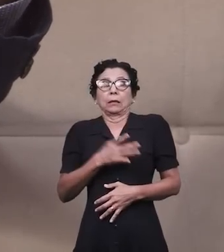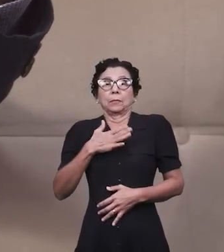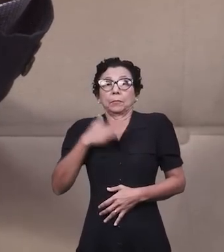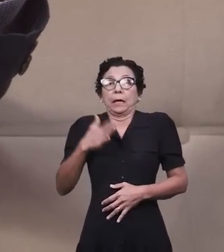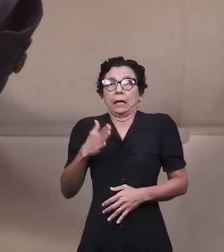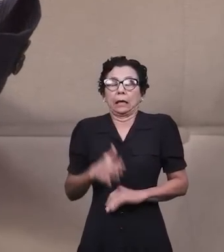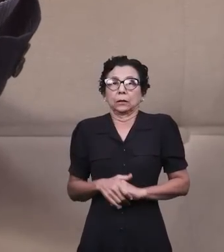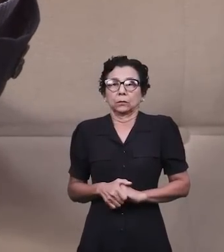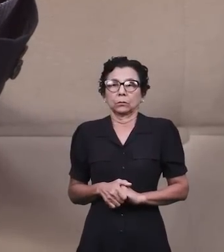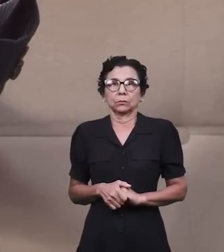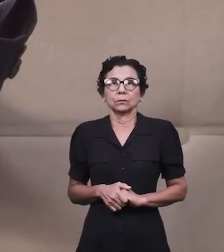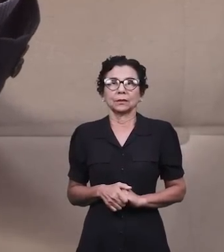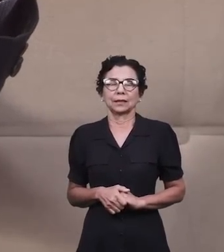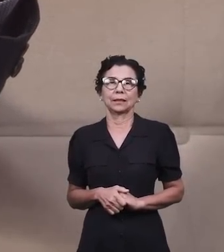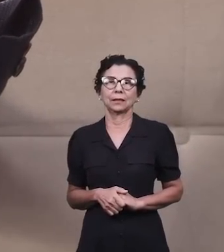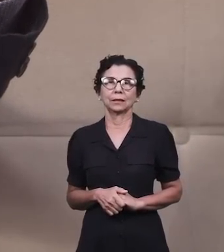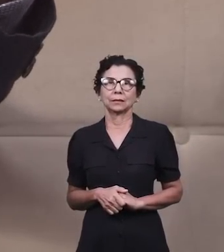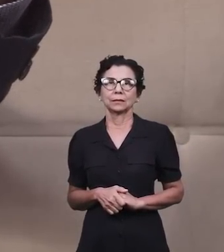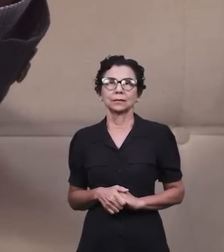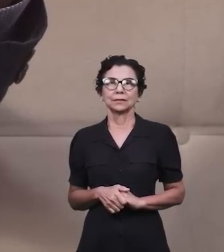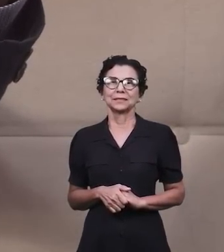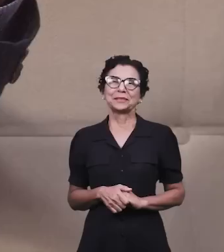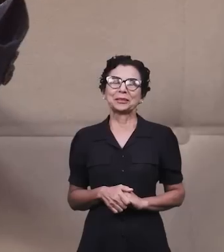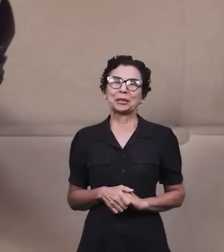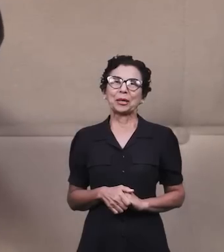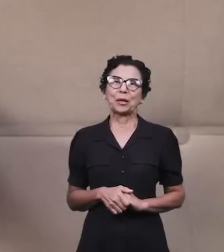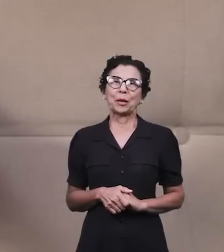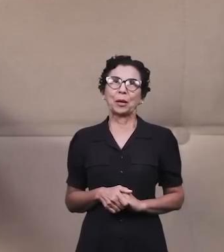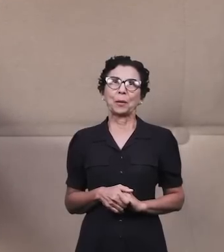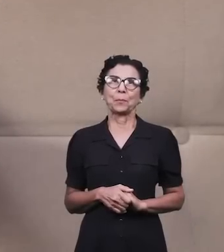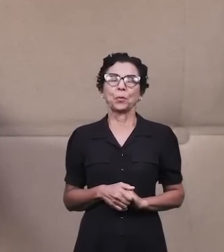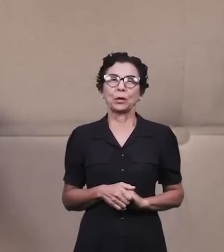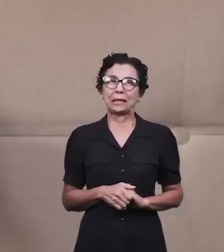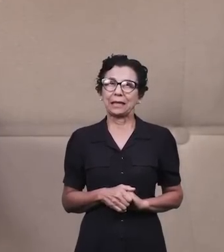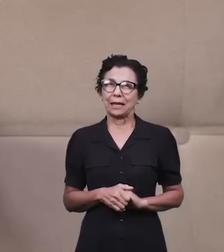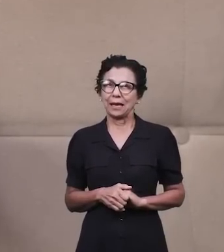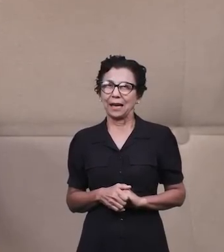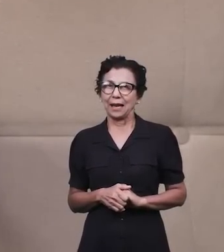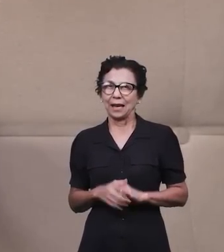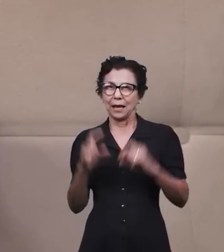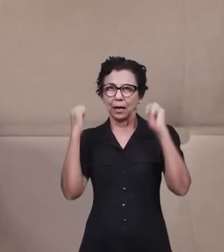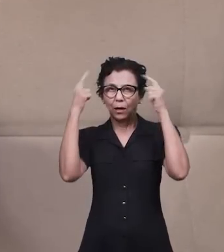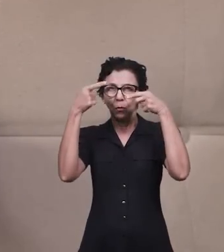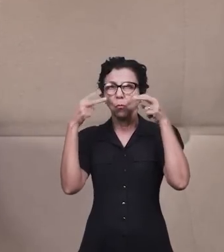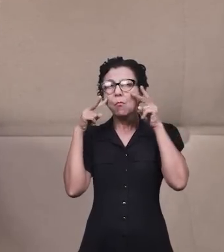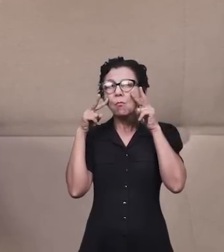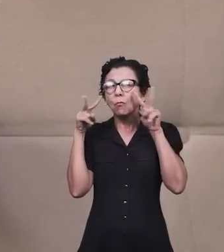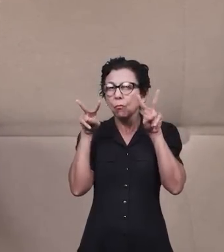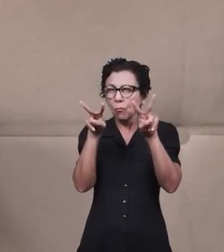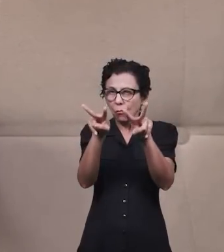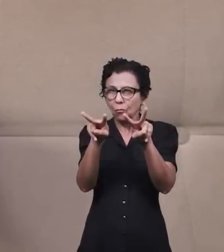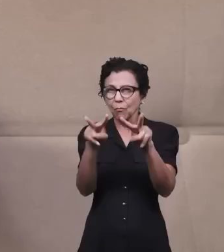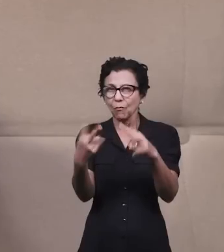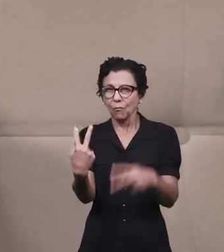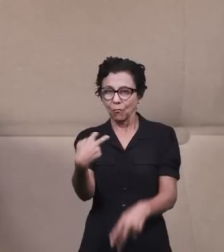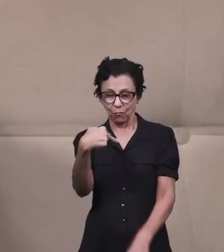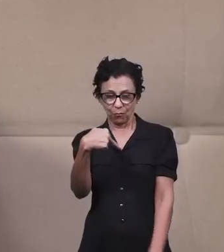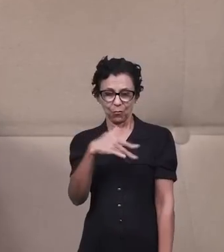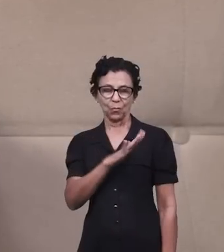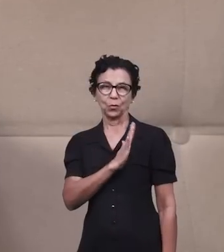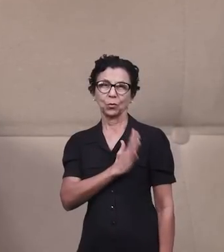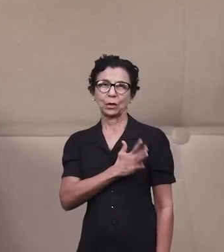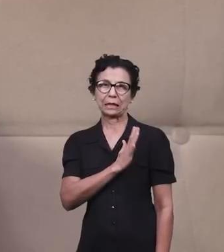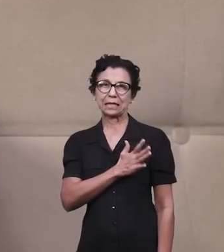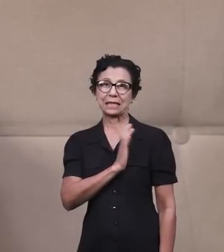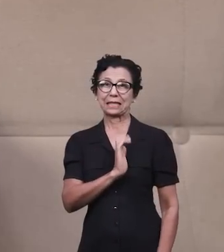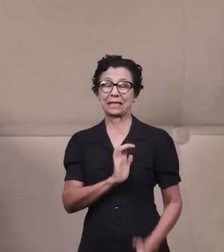homem, olhos como chamas de fogo, porque é o olhar que penetra no profundo coração do homem.